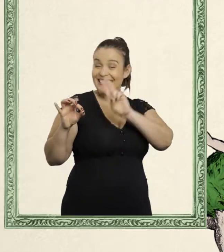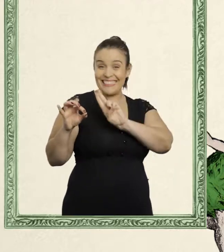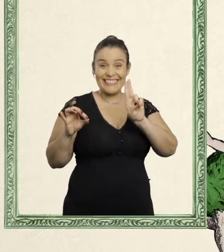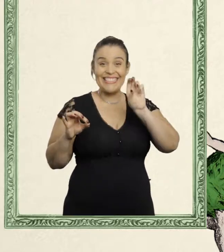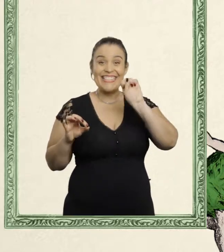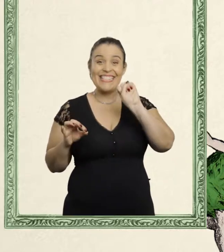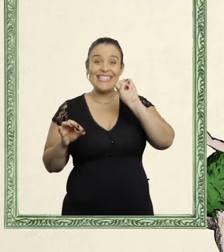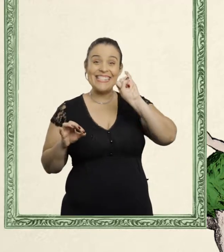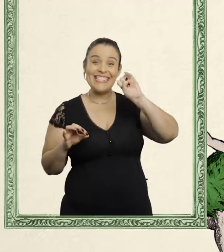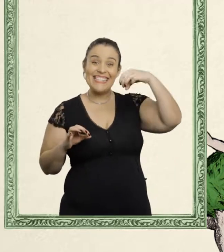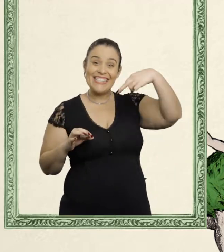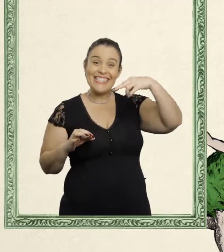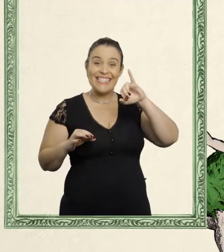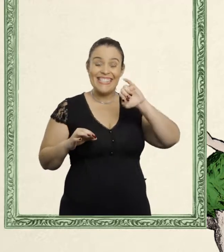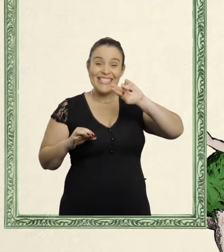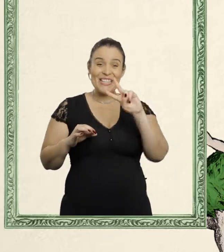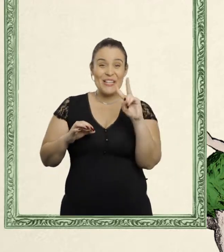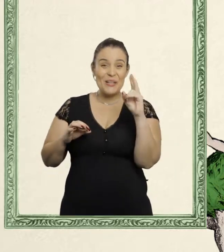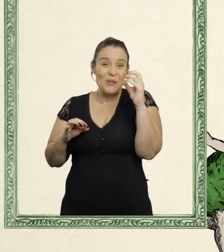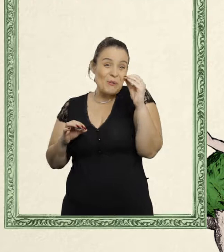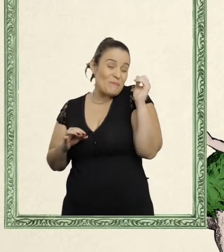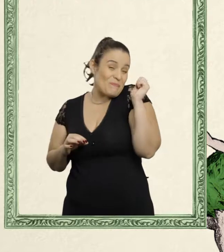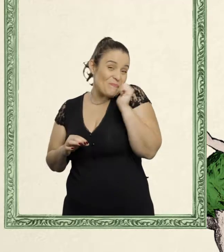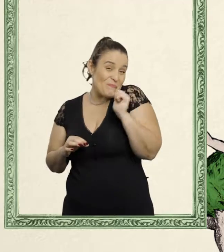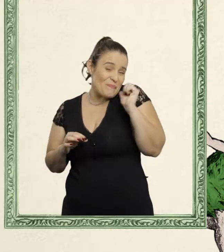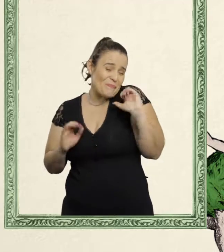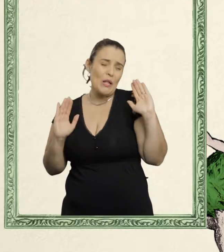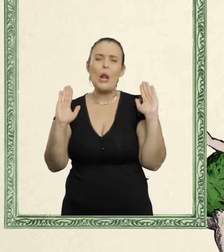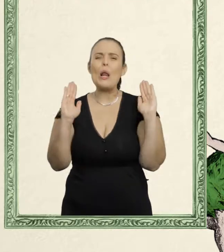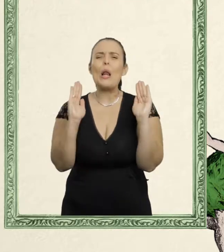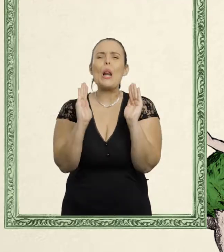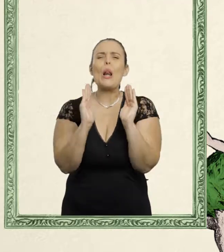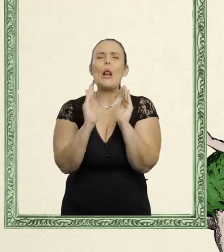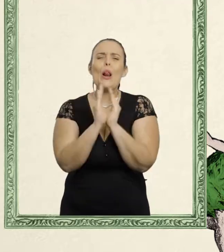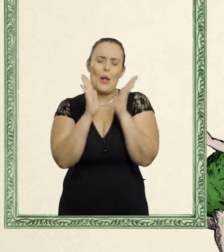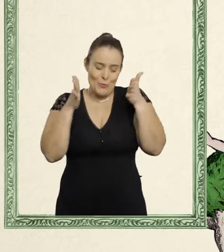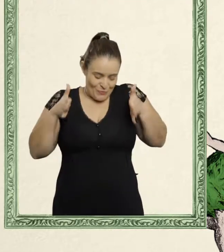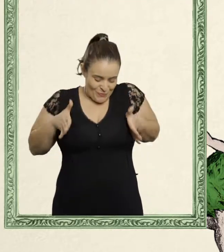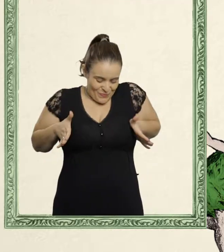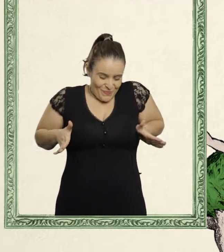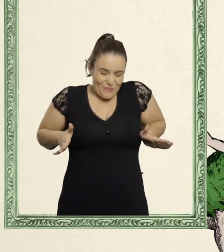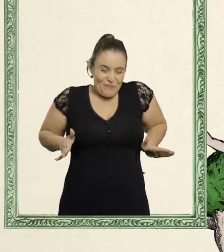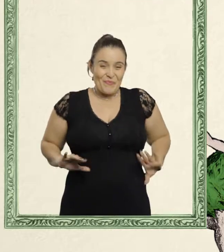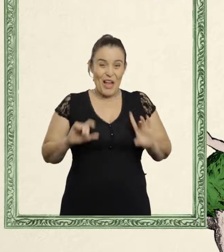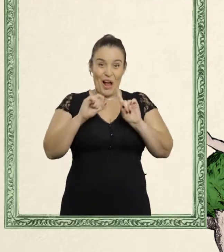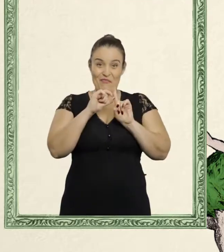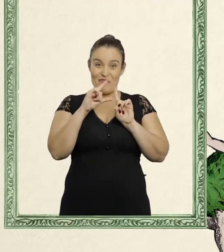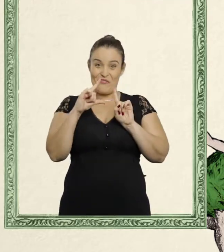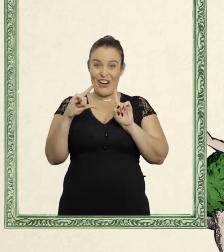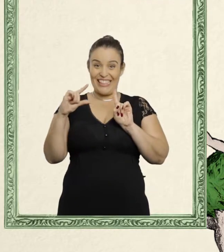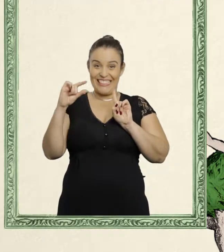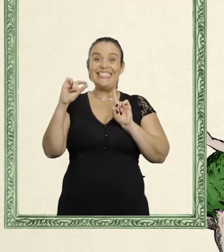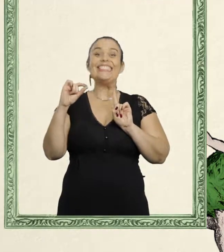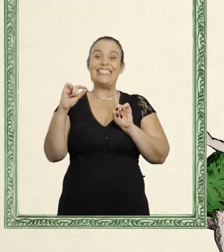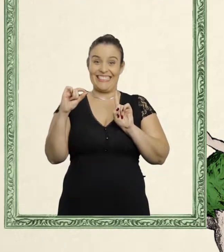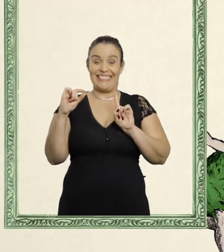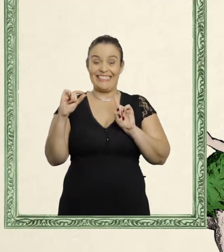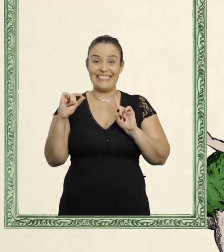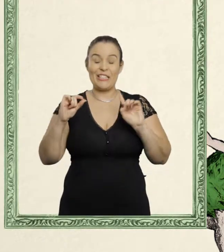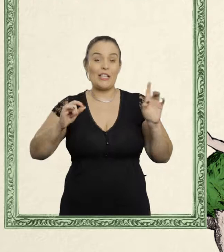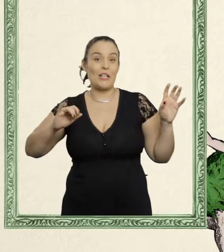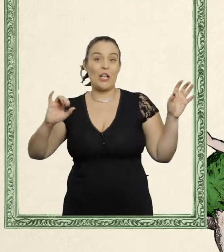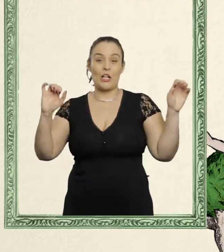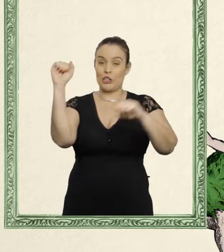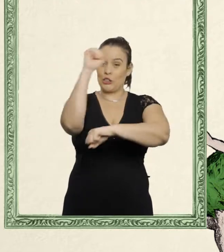linda menina, bem pequena. Sininho usava uma roupinha feita de folha de árvore. De repente,